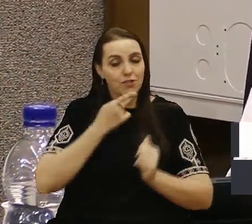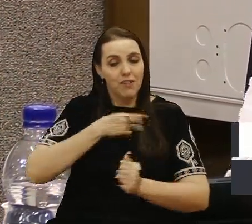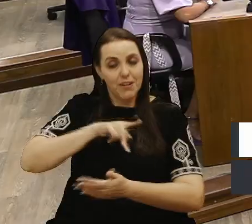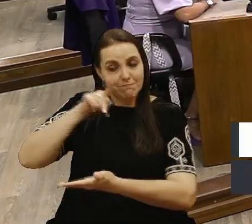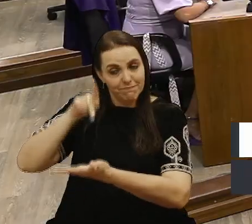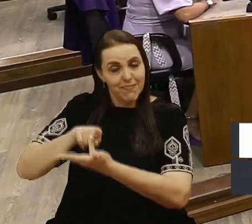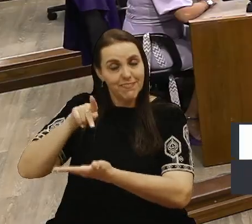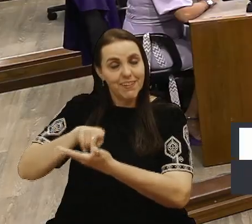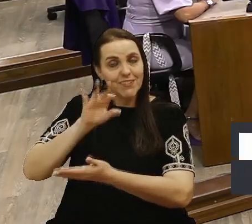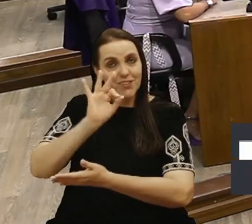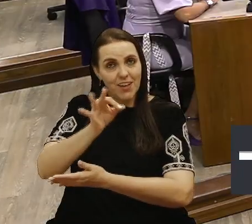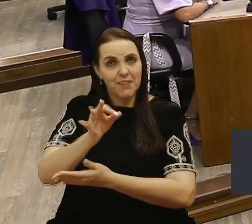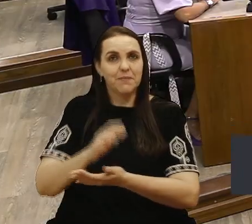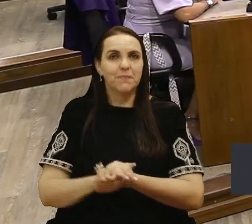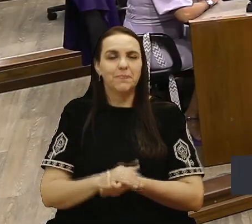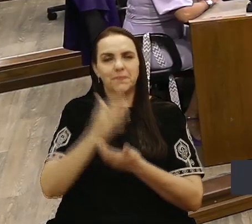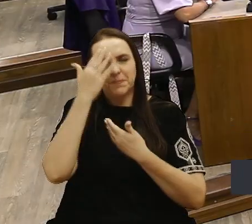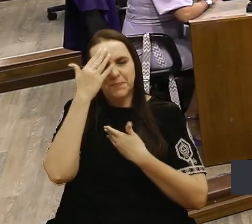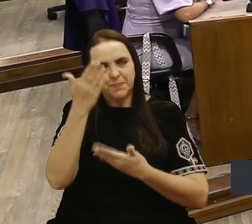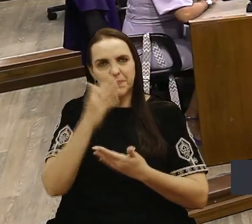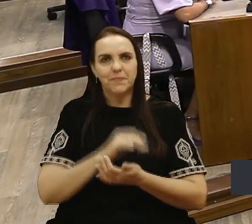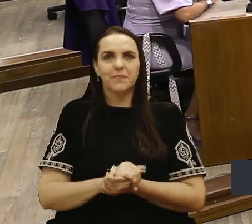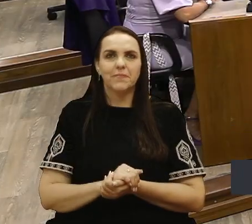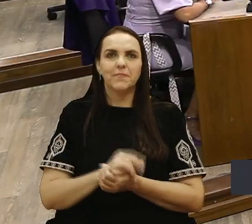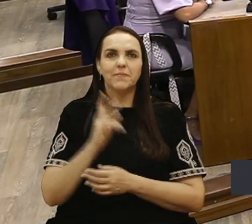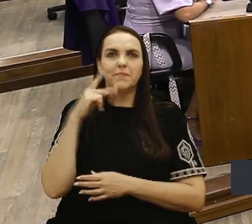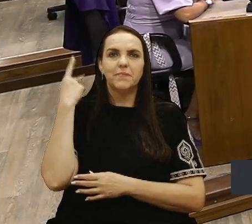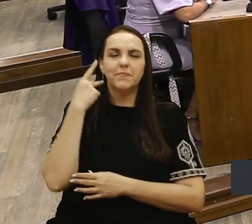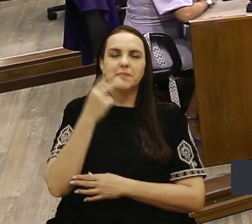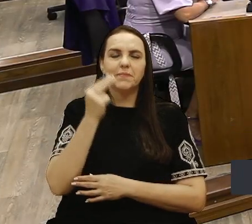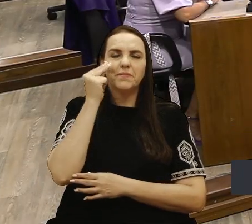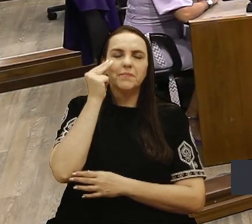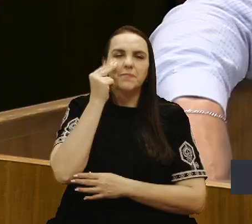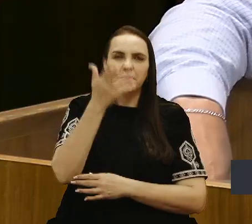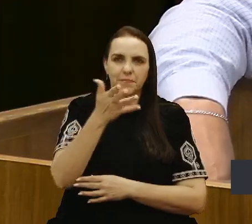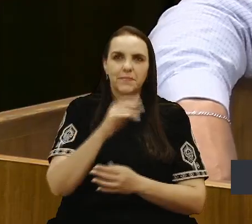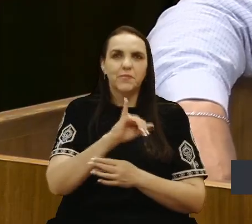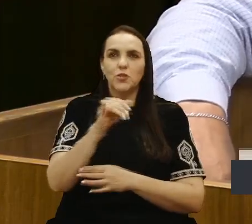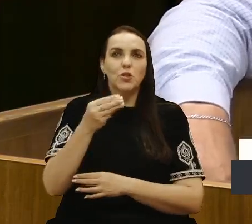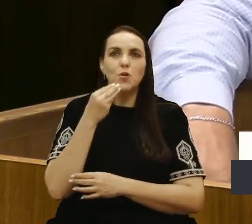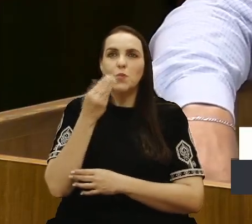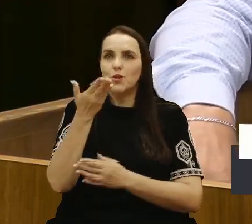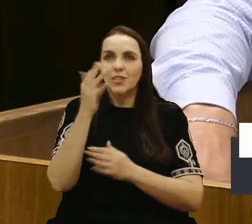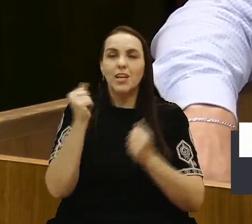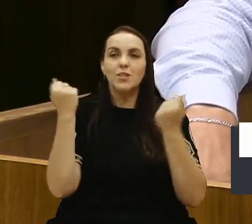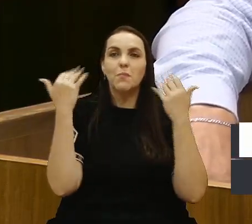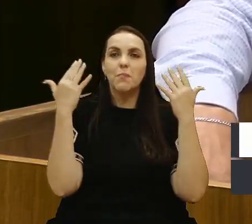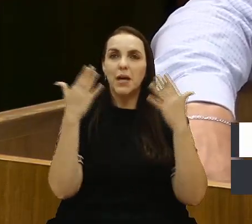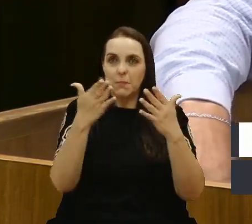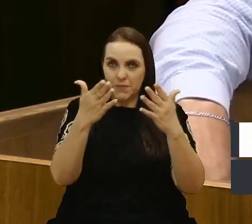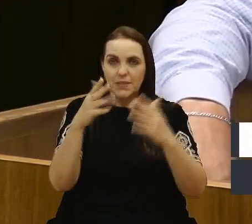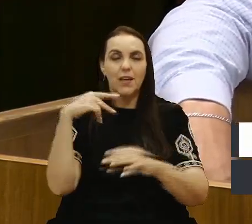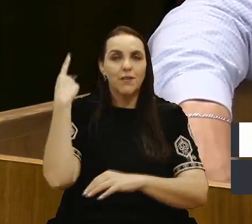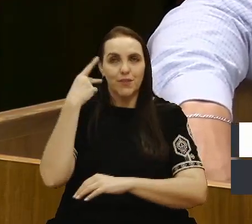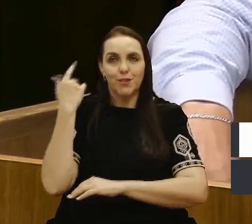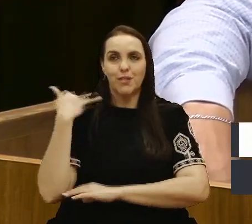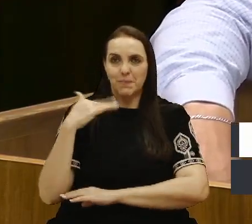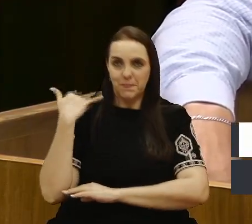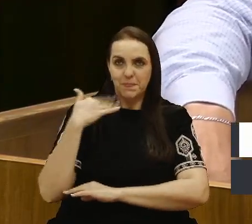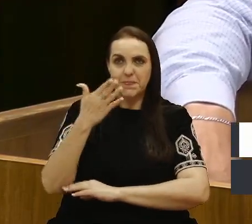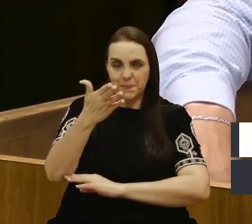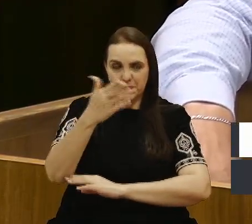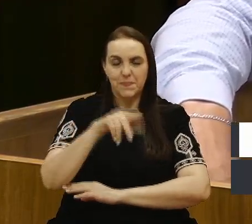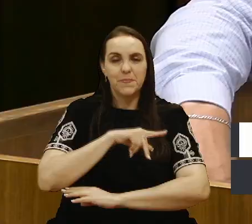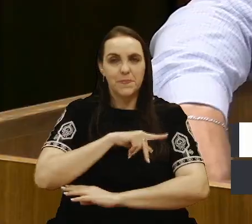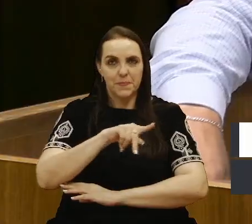Obrigado. Obrigado, vereador Cláudio. E eu não tive a oportunidade de parabenizar a vereadora Andressa Marques pela